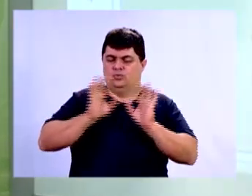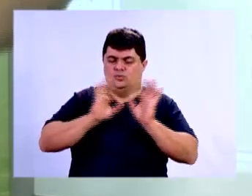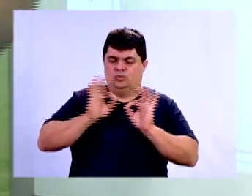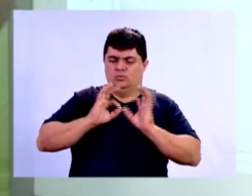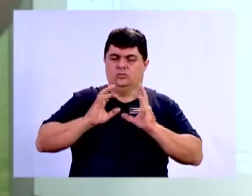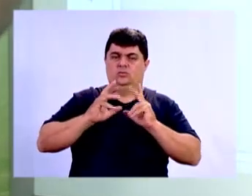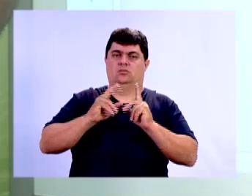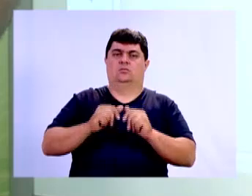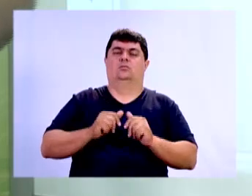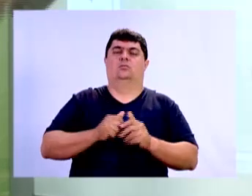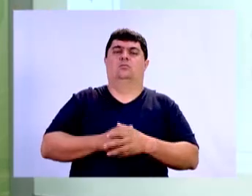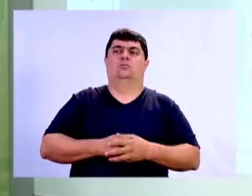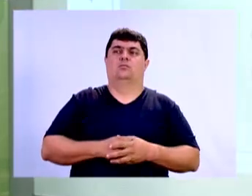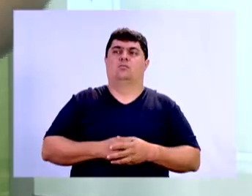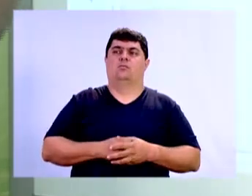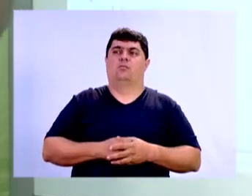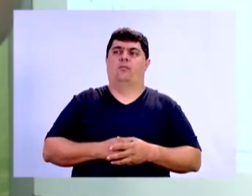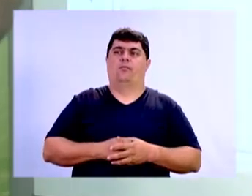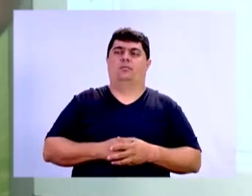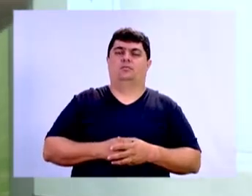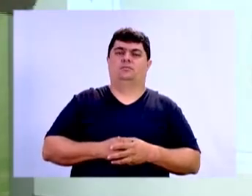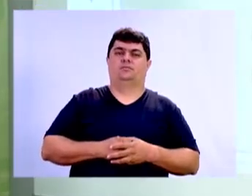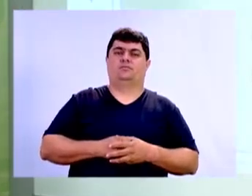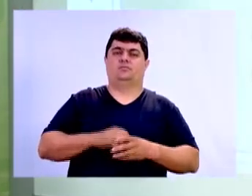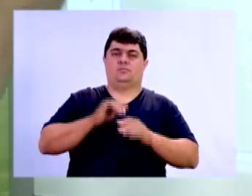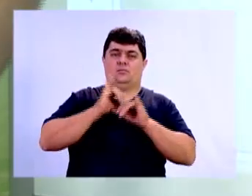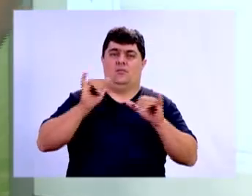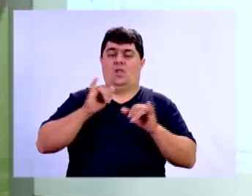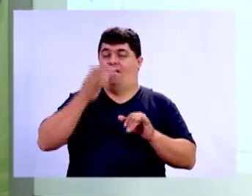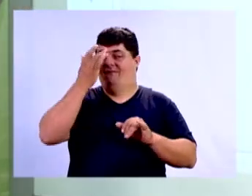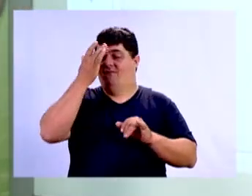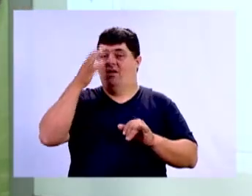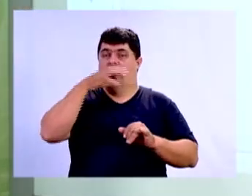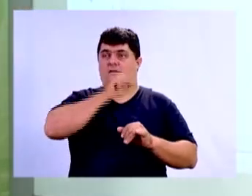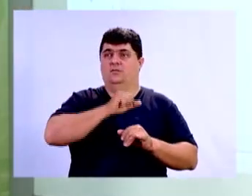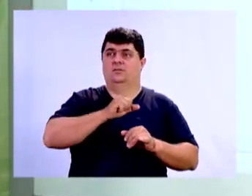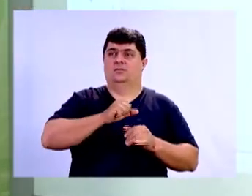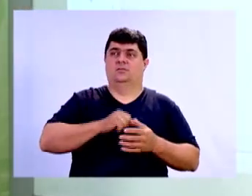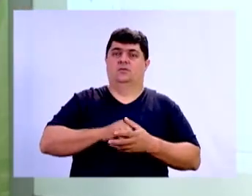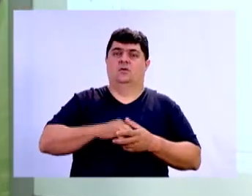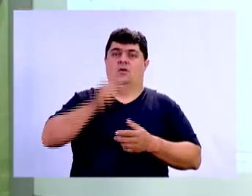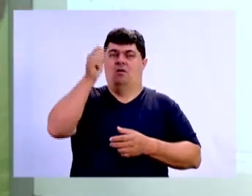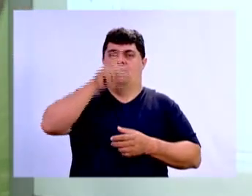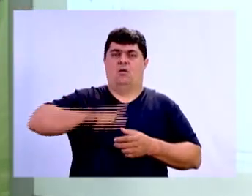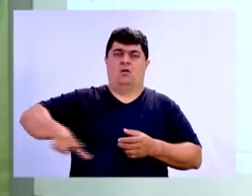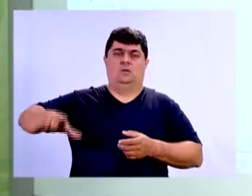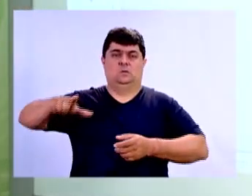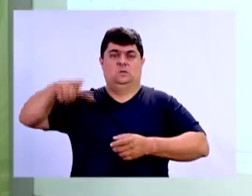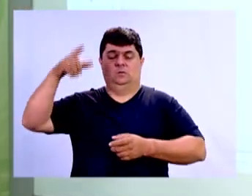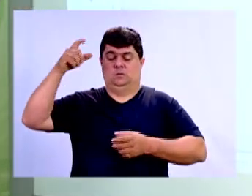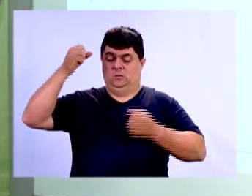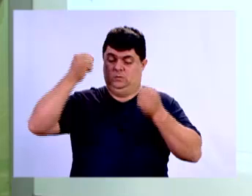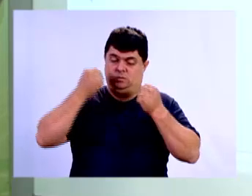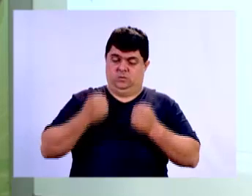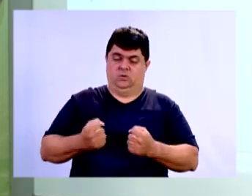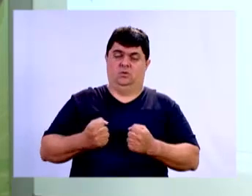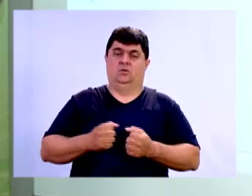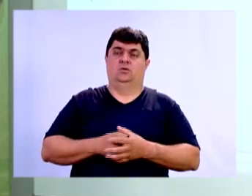faz o catálogo de todas as informações, ele indexa todas as informações de uma maneira assim, que são algoritmos altamente complexos ali por trás.